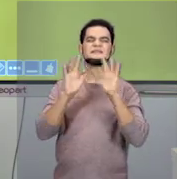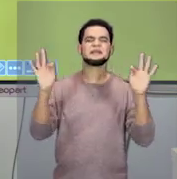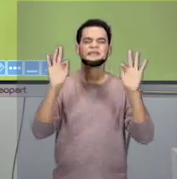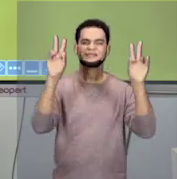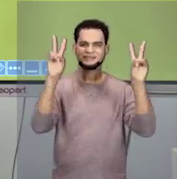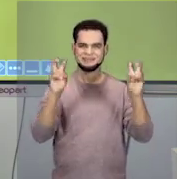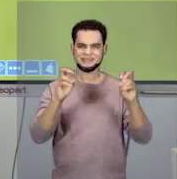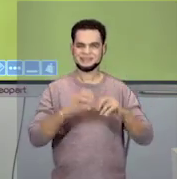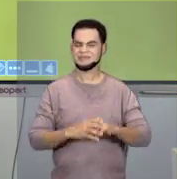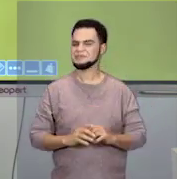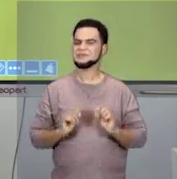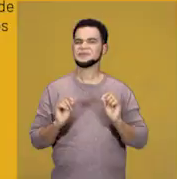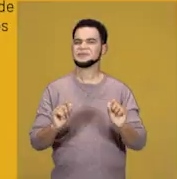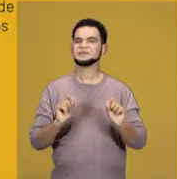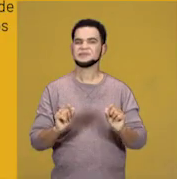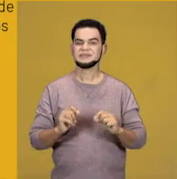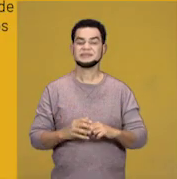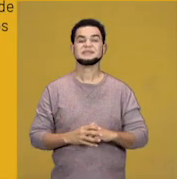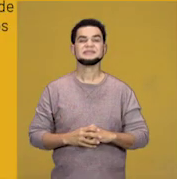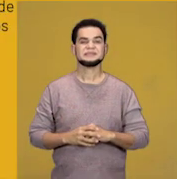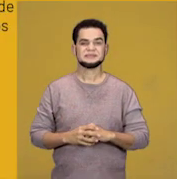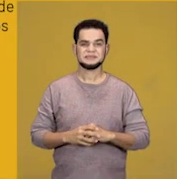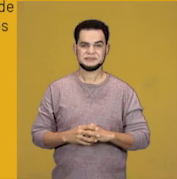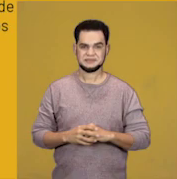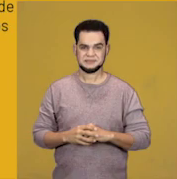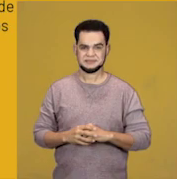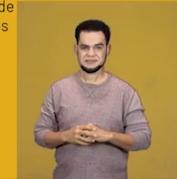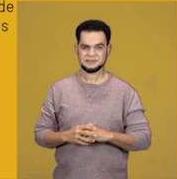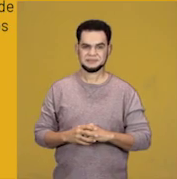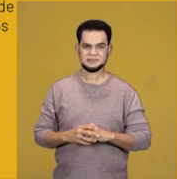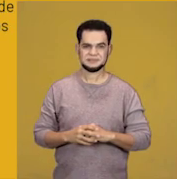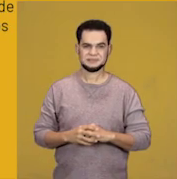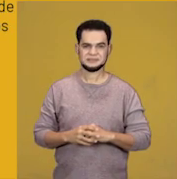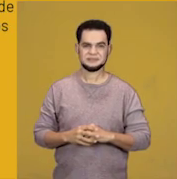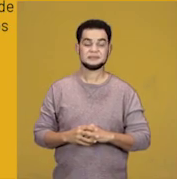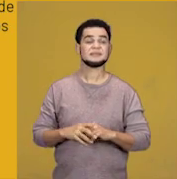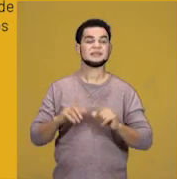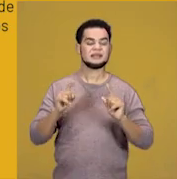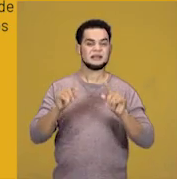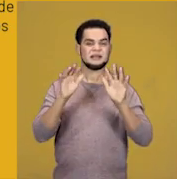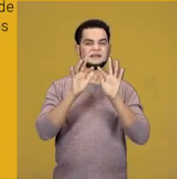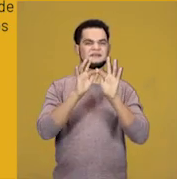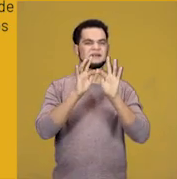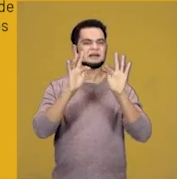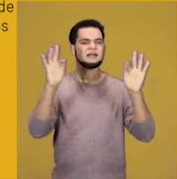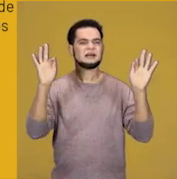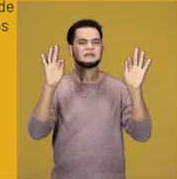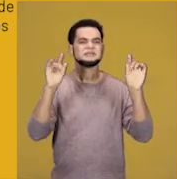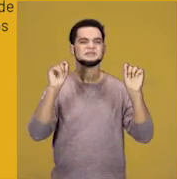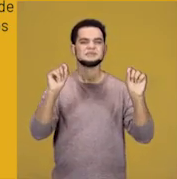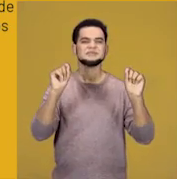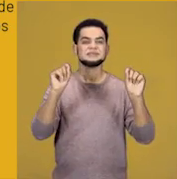frase-tema é justamente a frase, essa parte toda